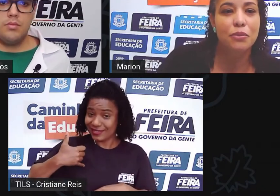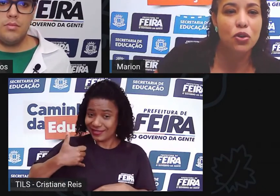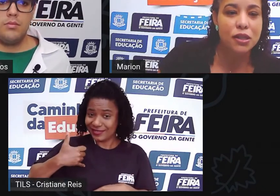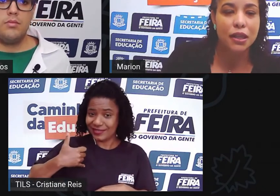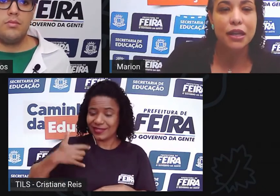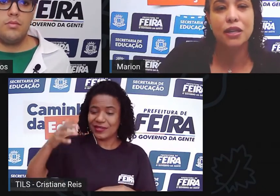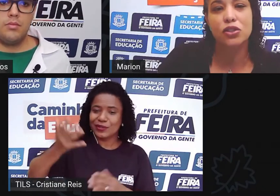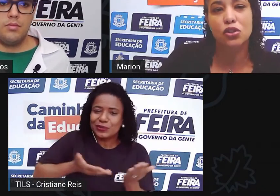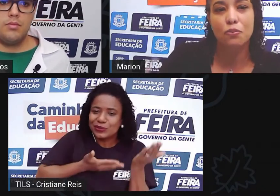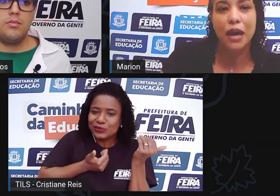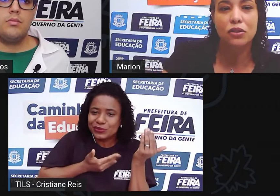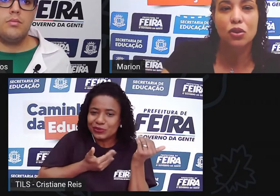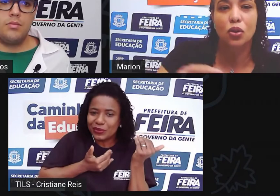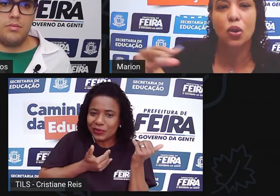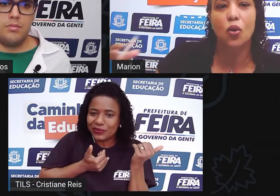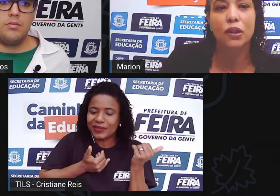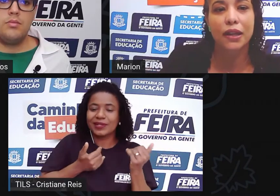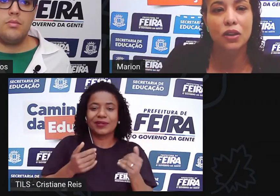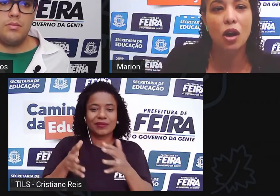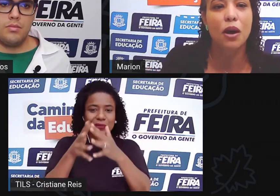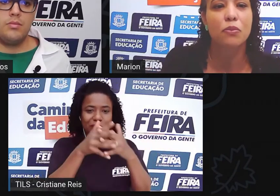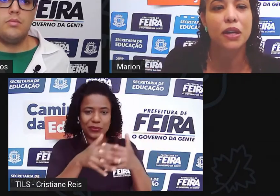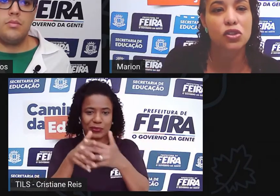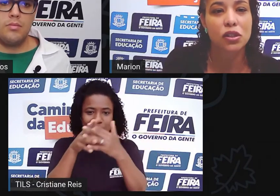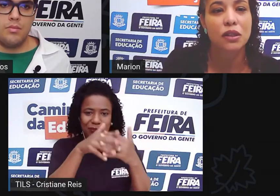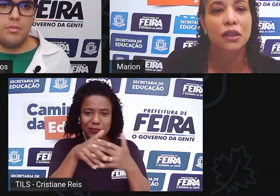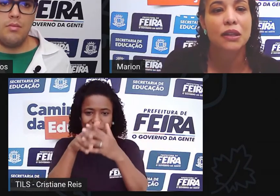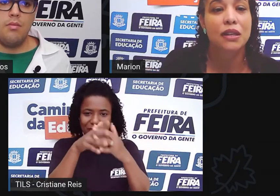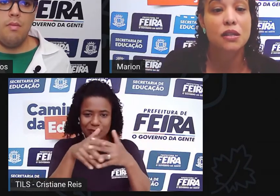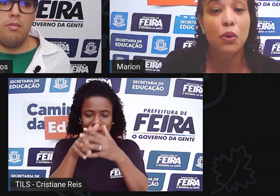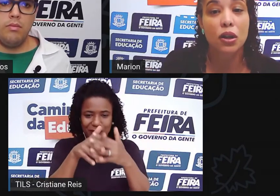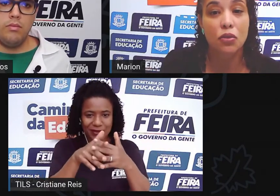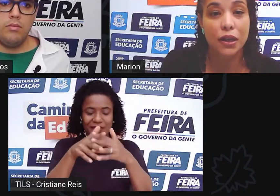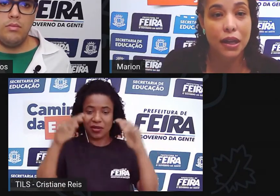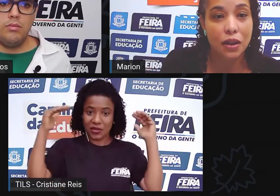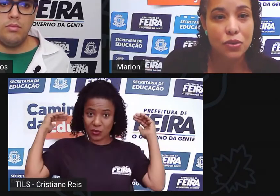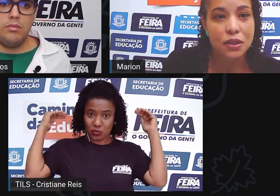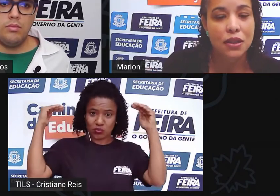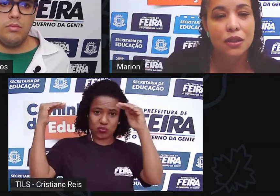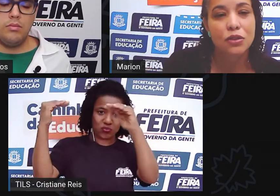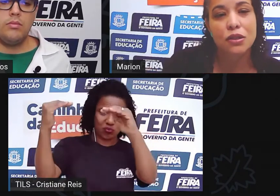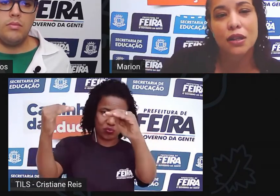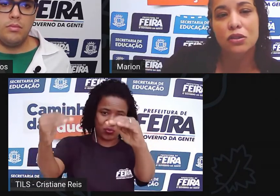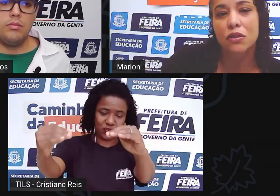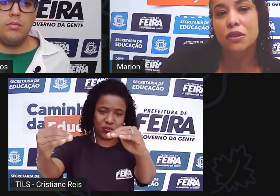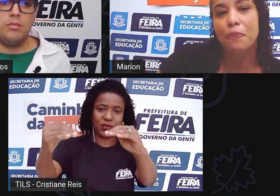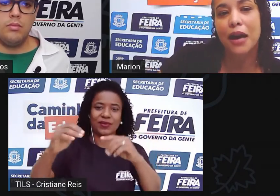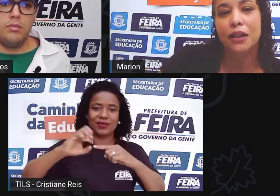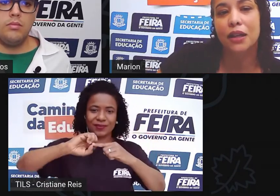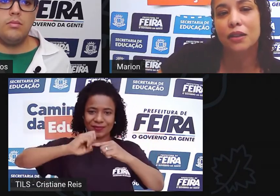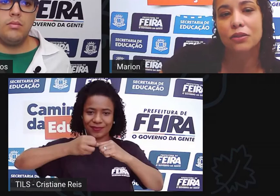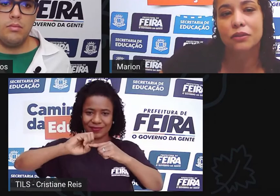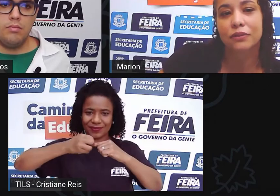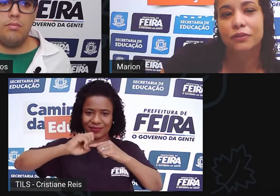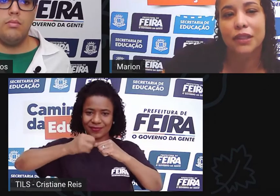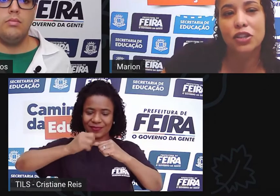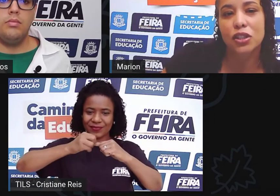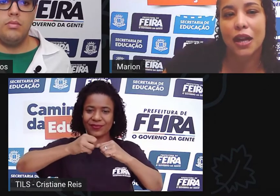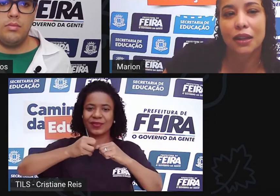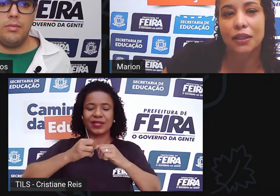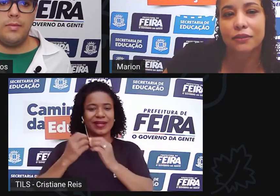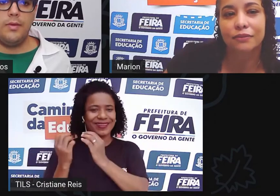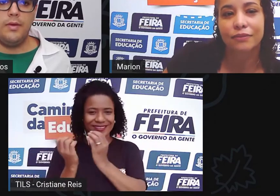aqueles caminhões grandes, cobertos com lona, que normalmente transportam grãos, e os grãos vão se perdendo